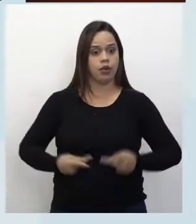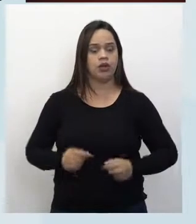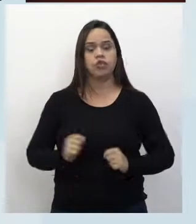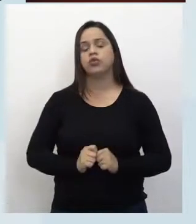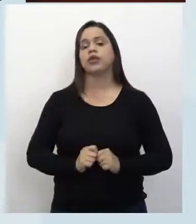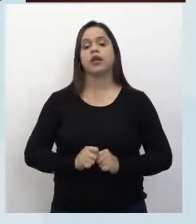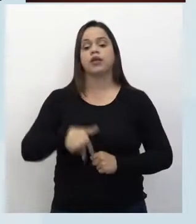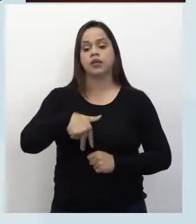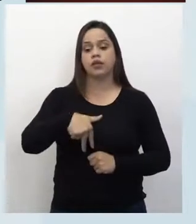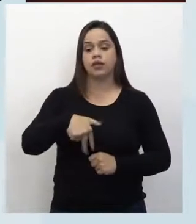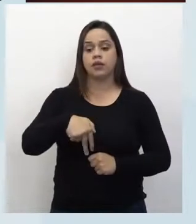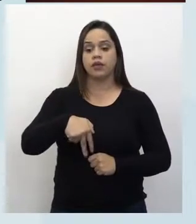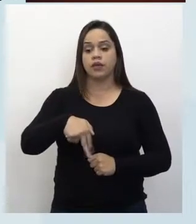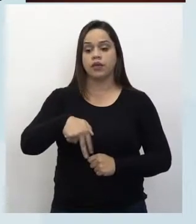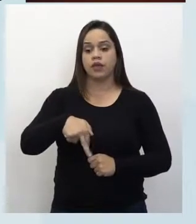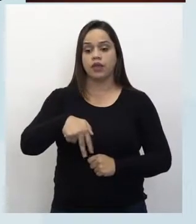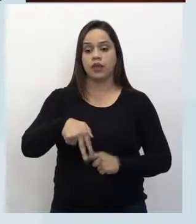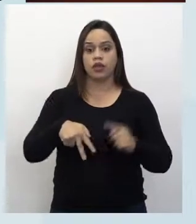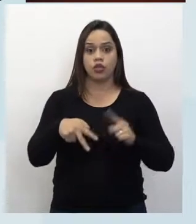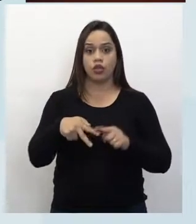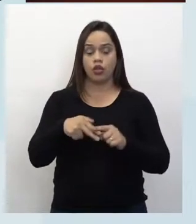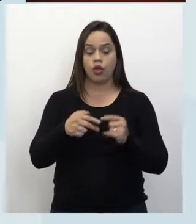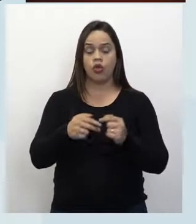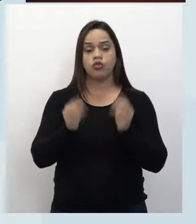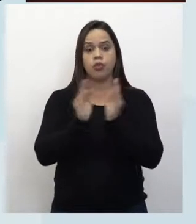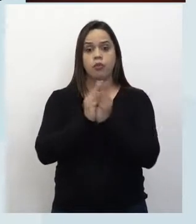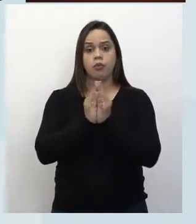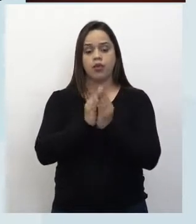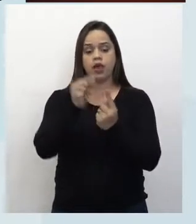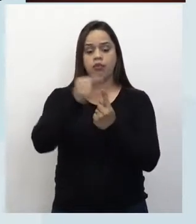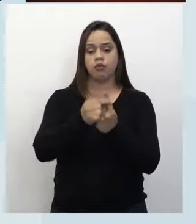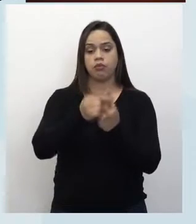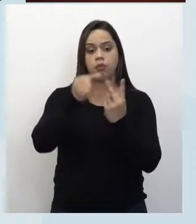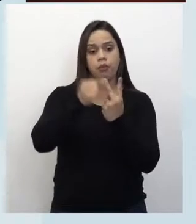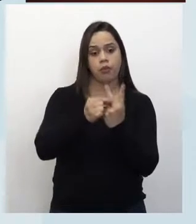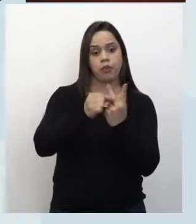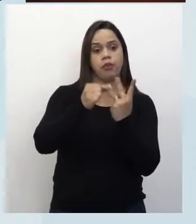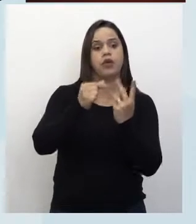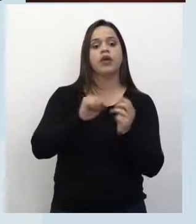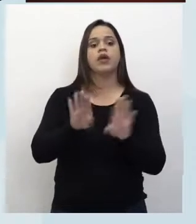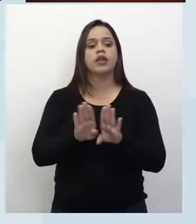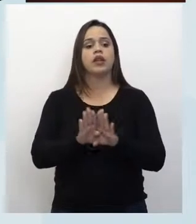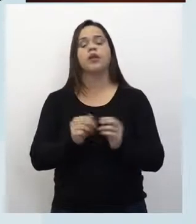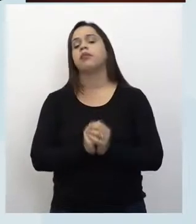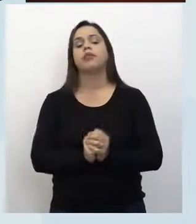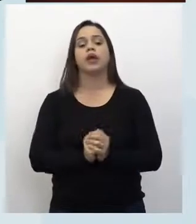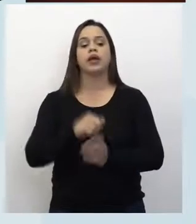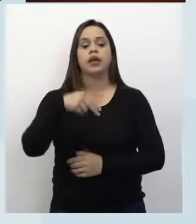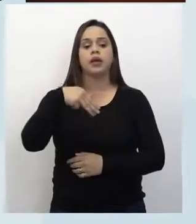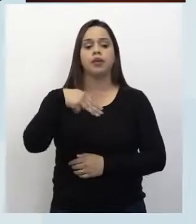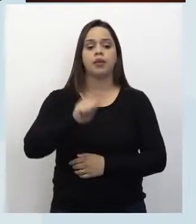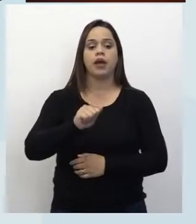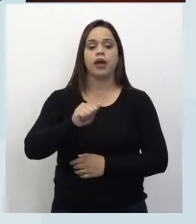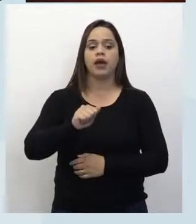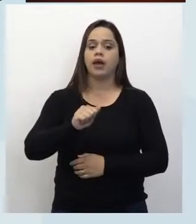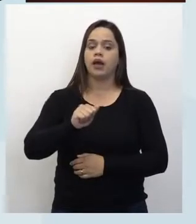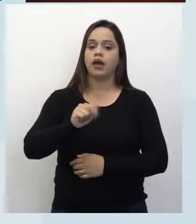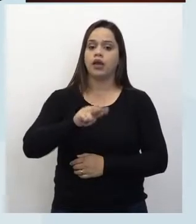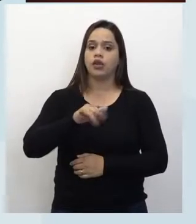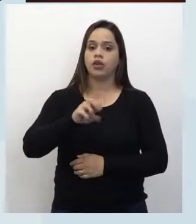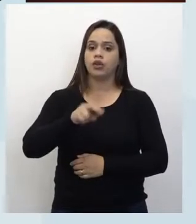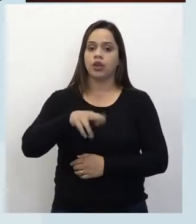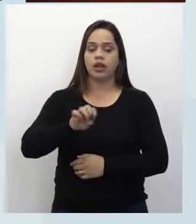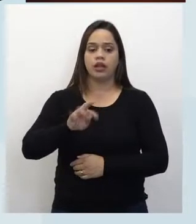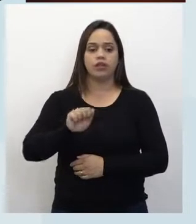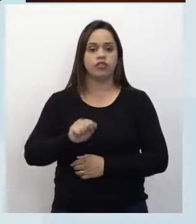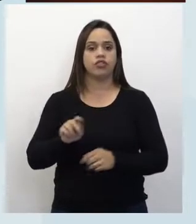pequenos bonecos para se colocar nos dedos. Marionetes. Bonecos articulados com fios presos em suas